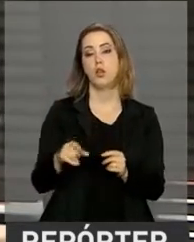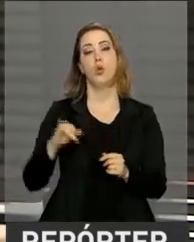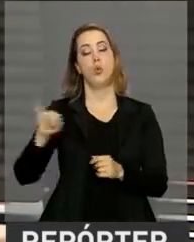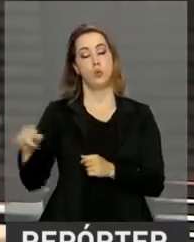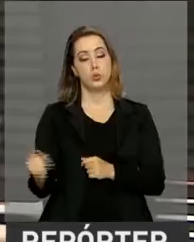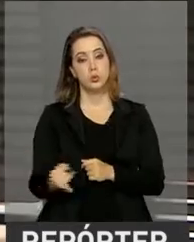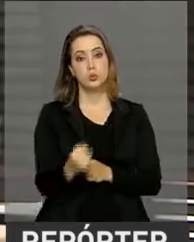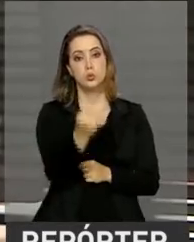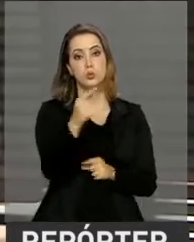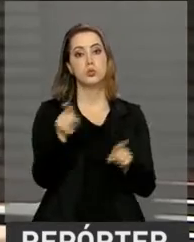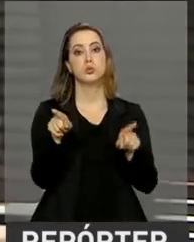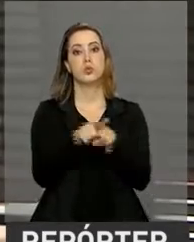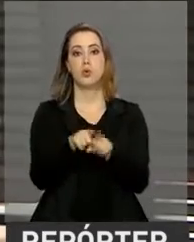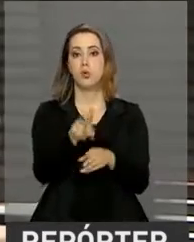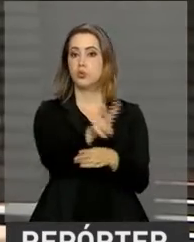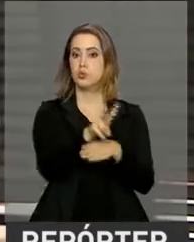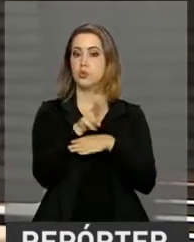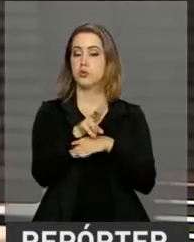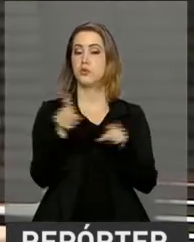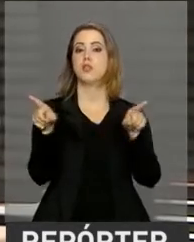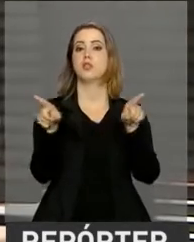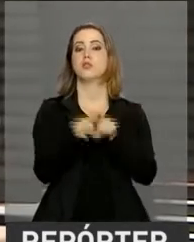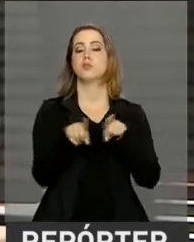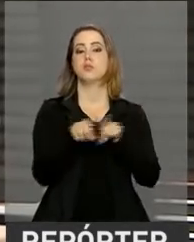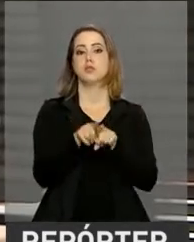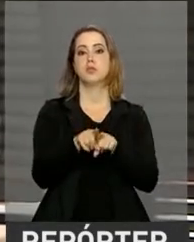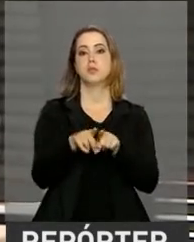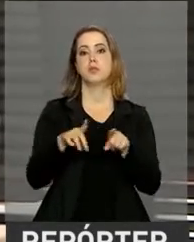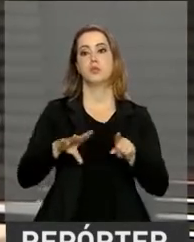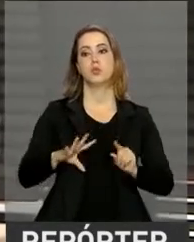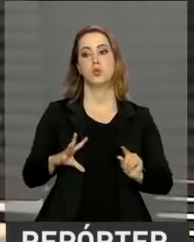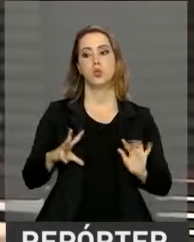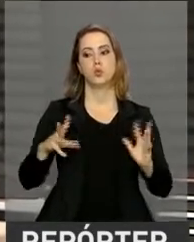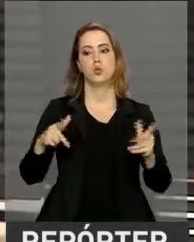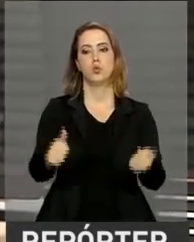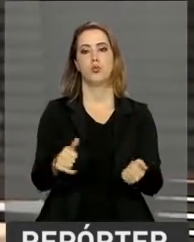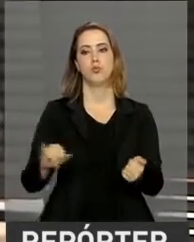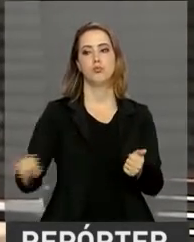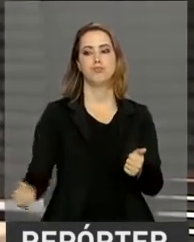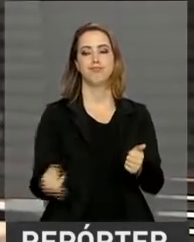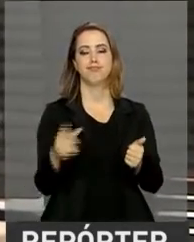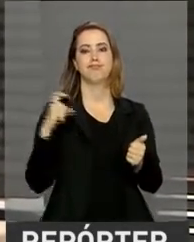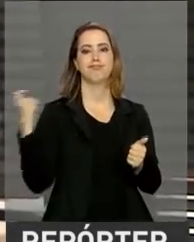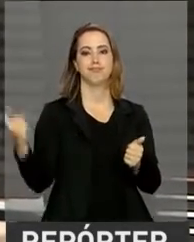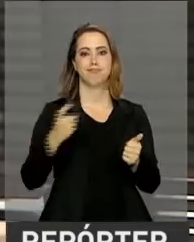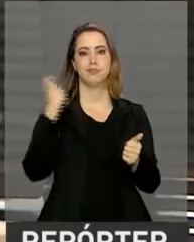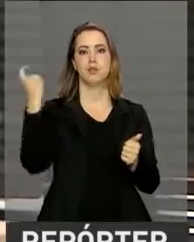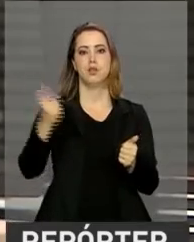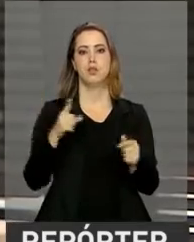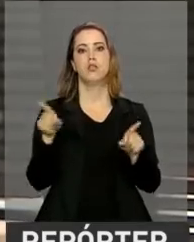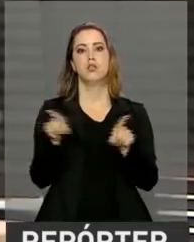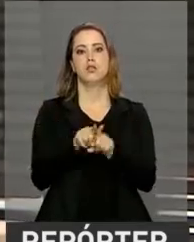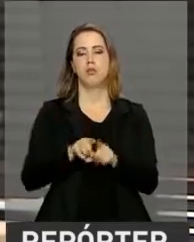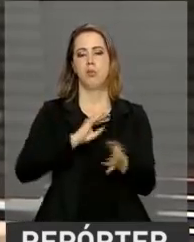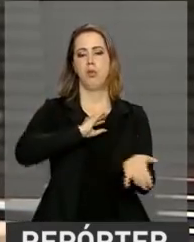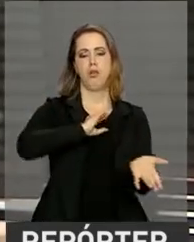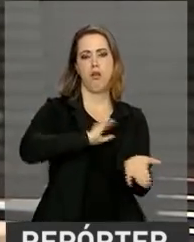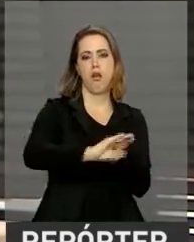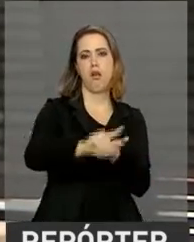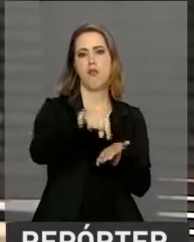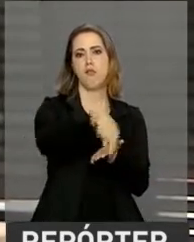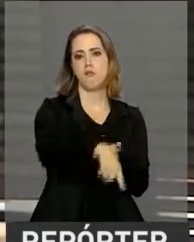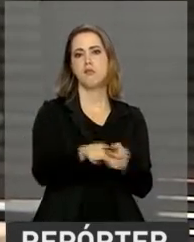usadas para se obter empréstimo também vai terminar ficando em nível elevado como também há os investimentos